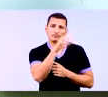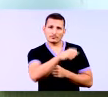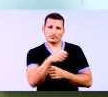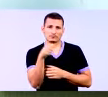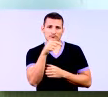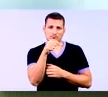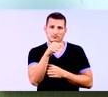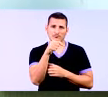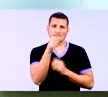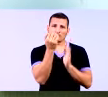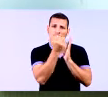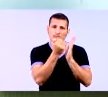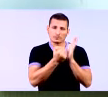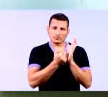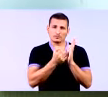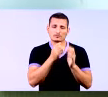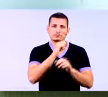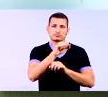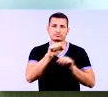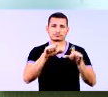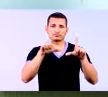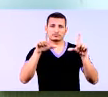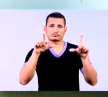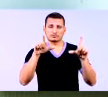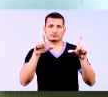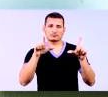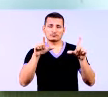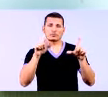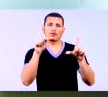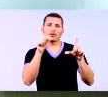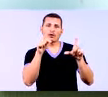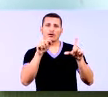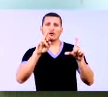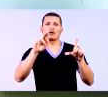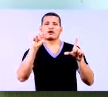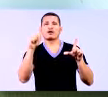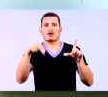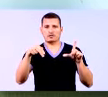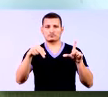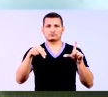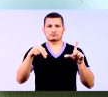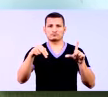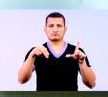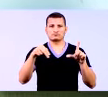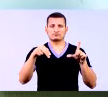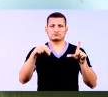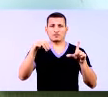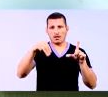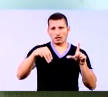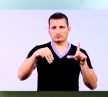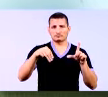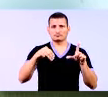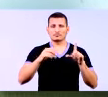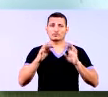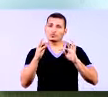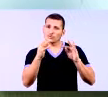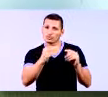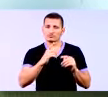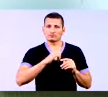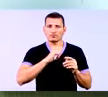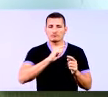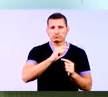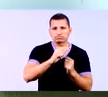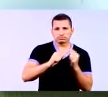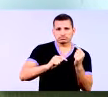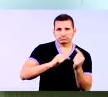e executou ele e trouxe ele para onde? Memória RAM, lembram? Tudo que está em execução tem